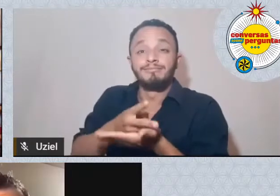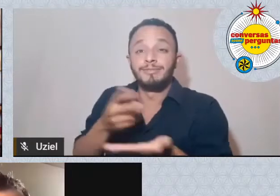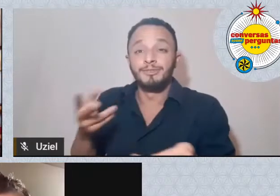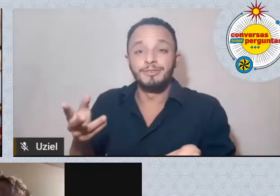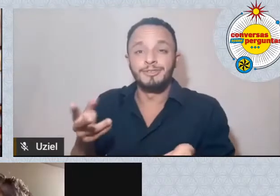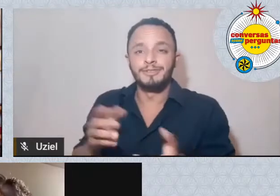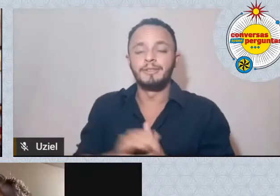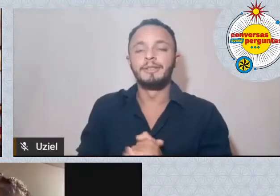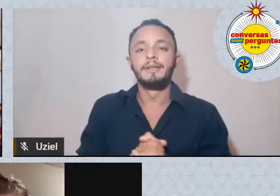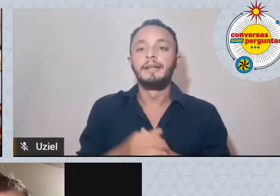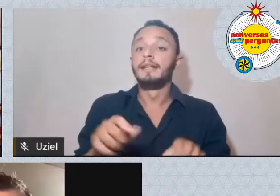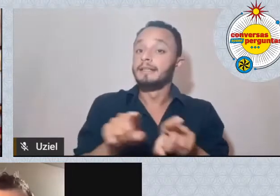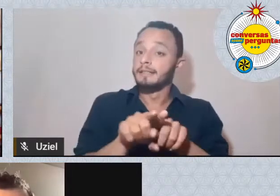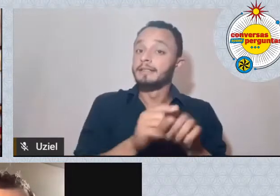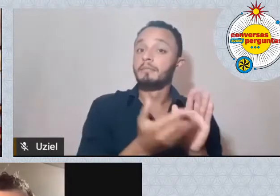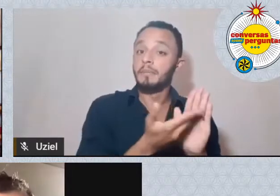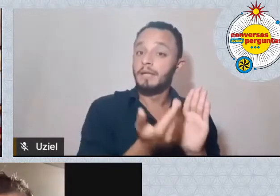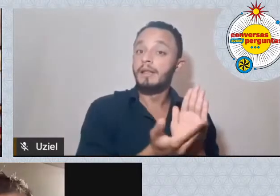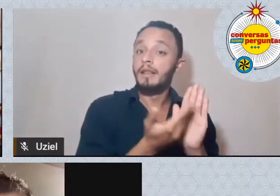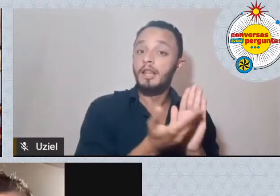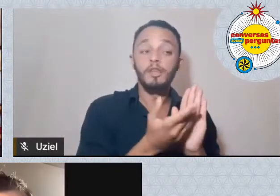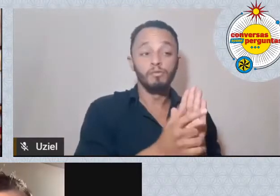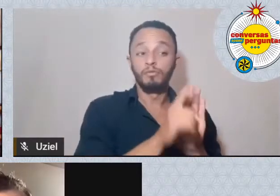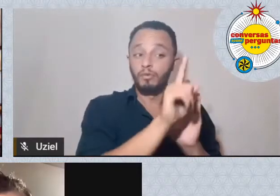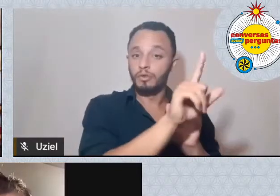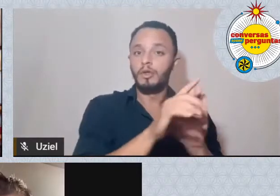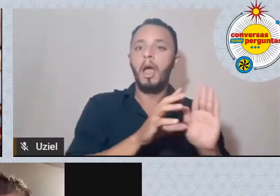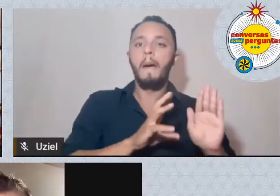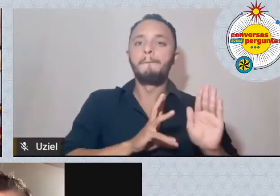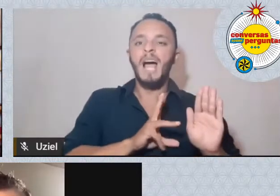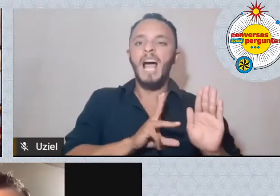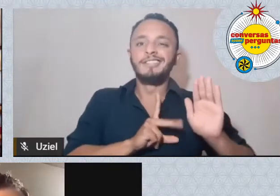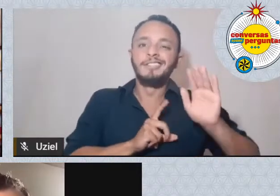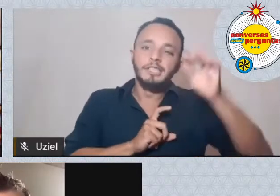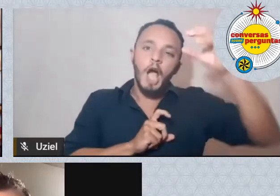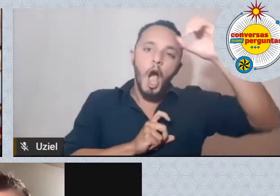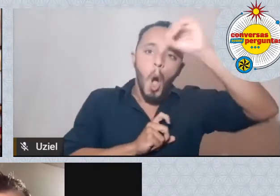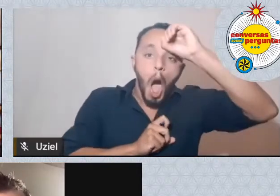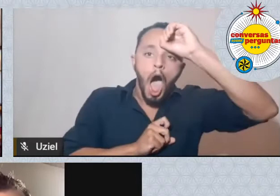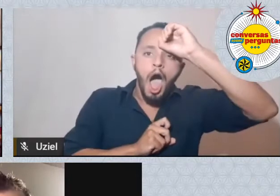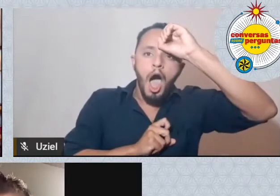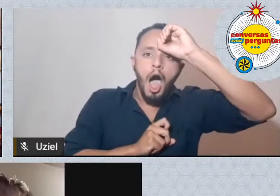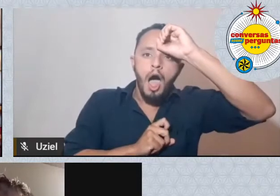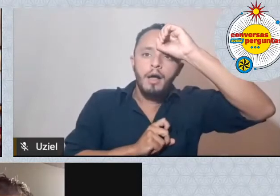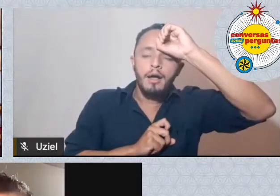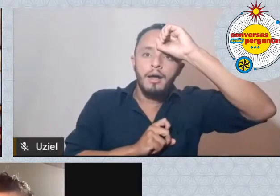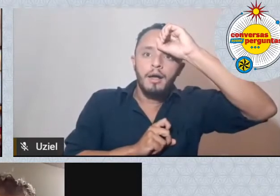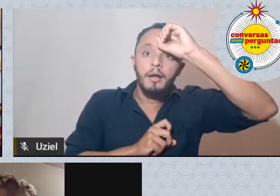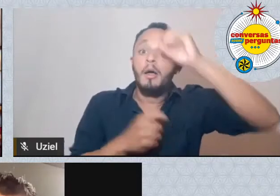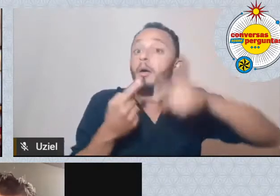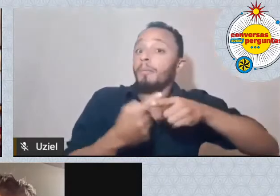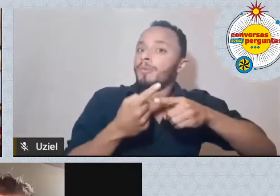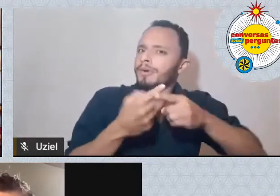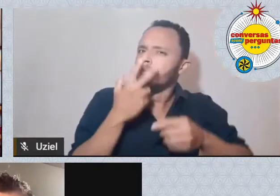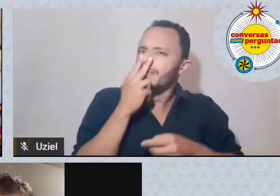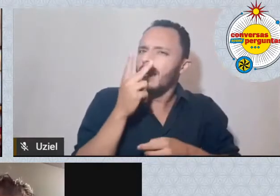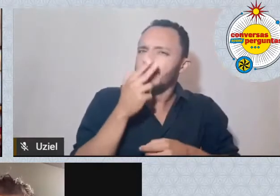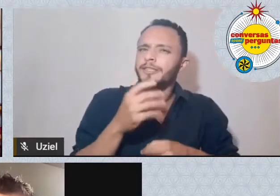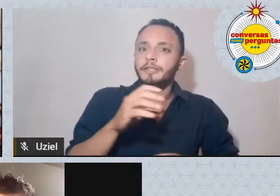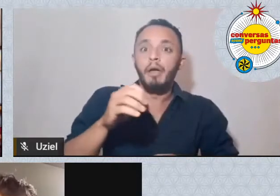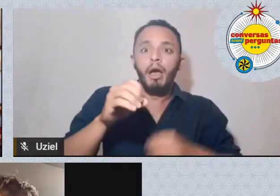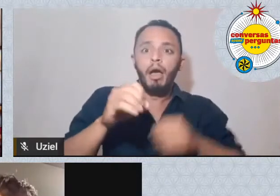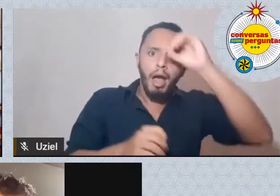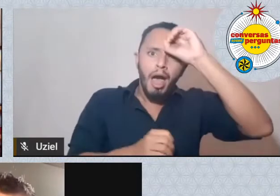chama A Paixão da Ignorância, porque entendo que estamos no momento de voltar à ignorância,